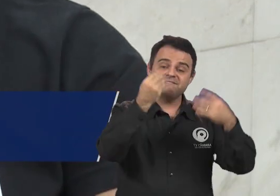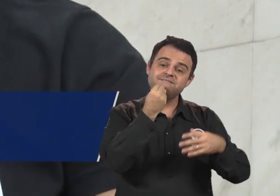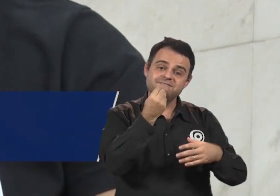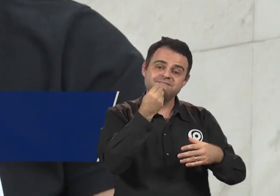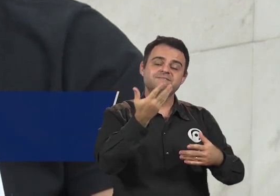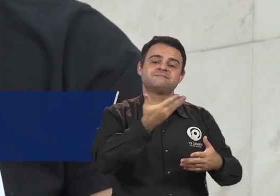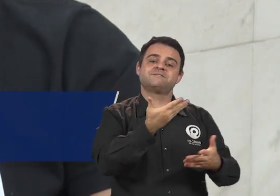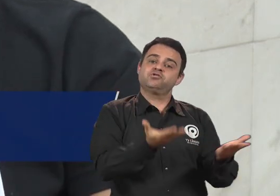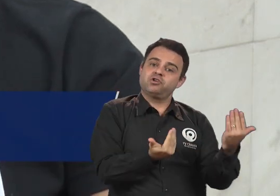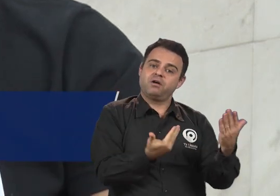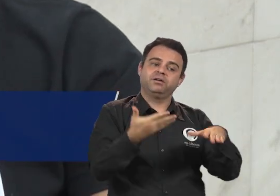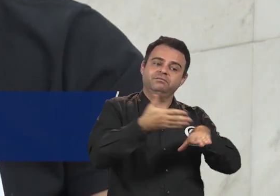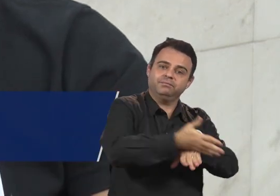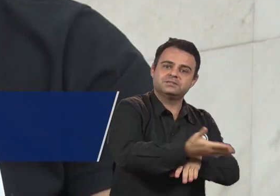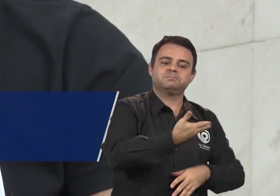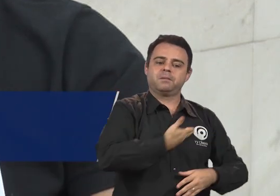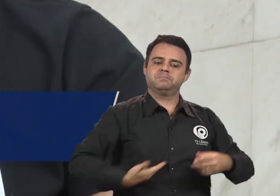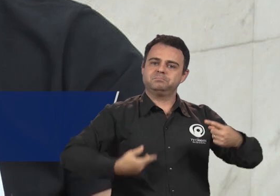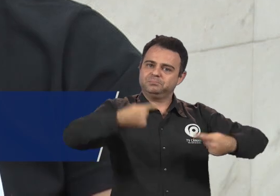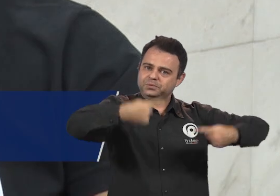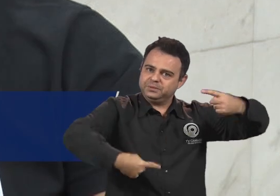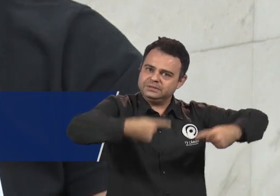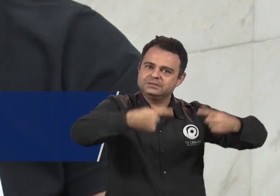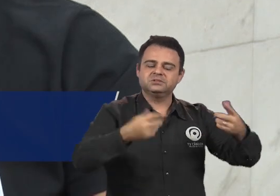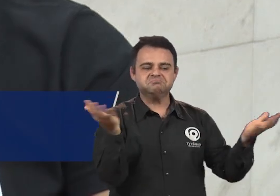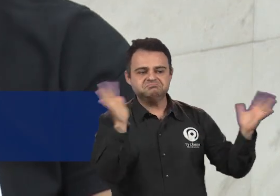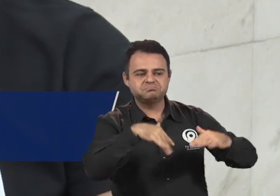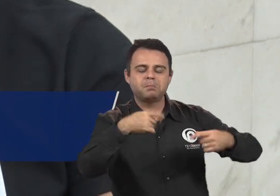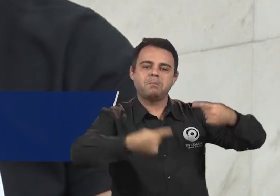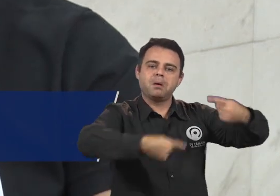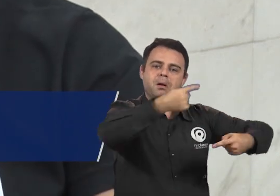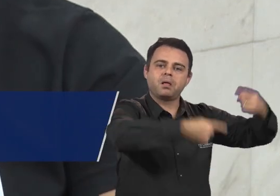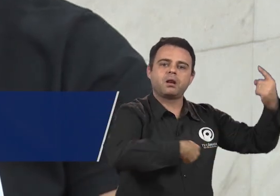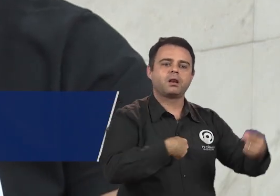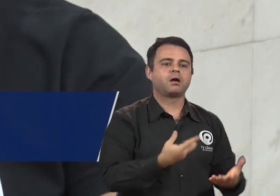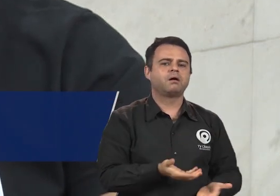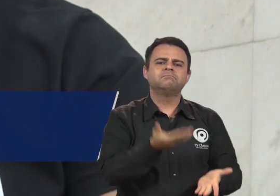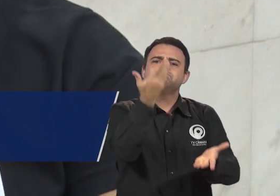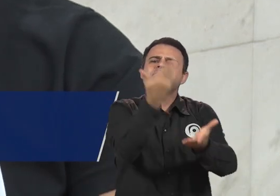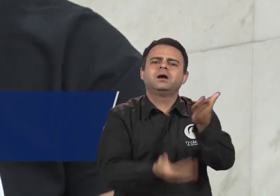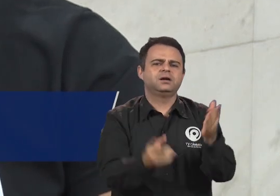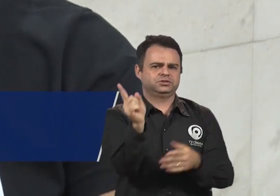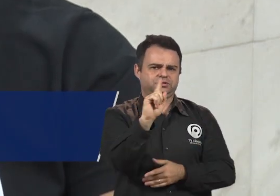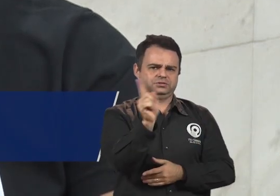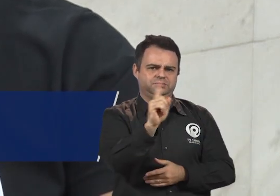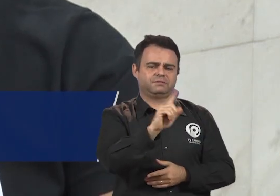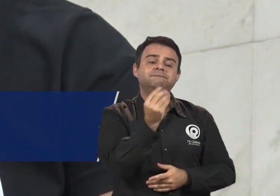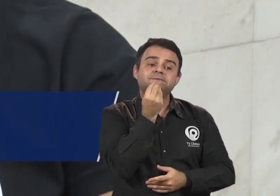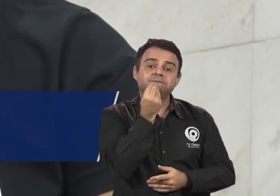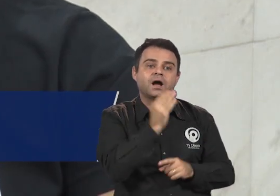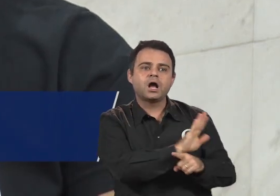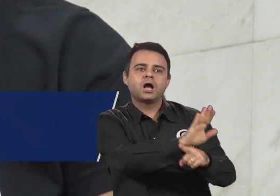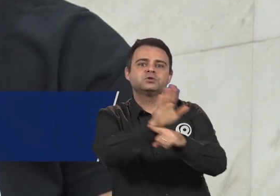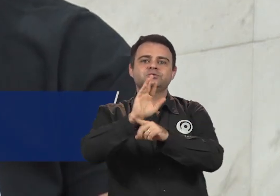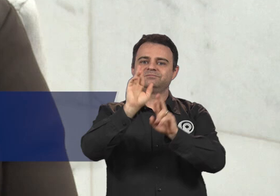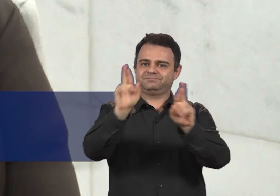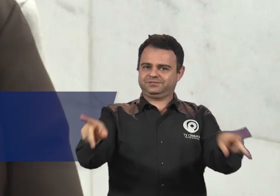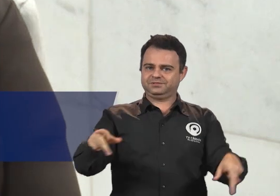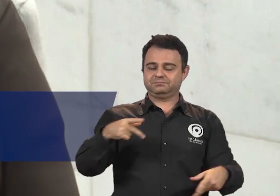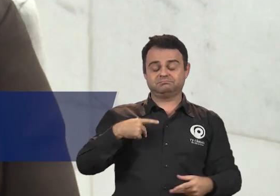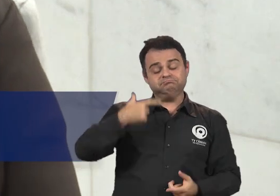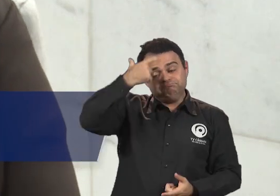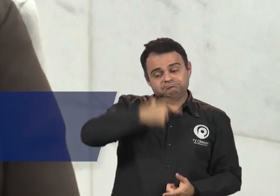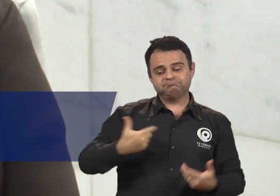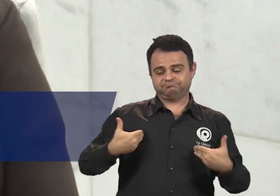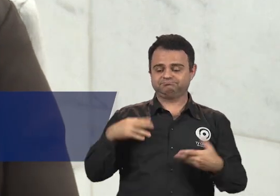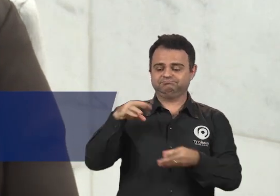nos debates e não percam a oportunidade de fazer a diferença onde você está, no meu caso, aqui no Poder Legislativo.